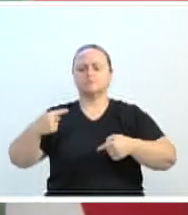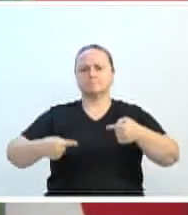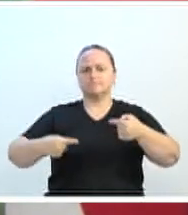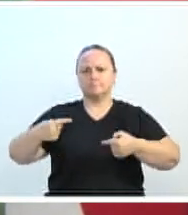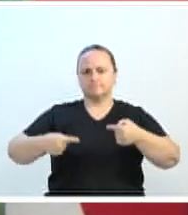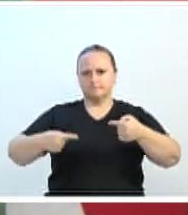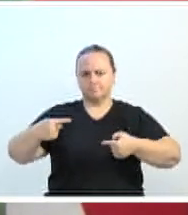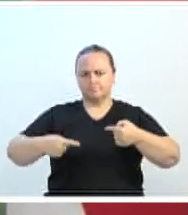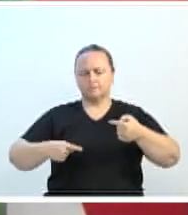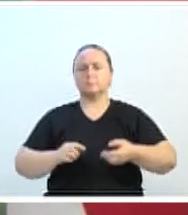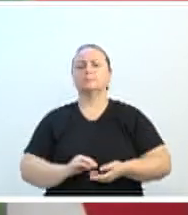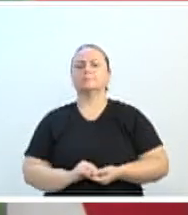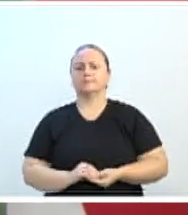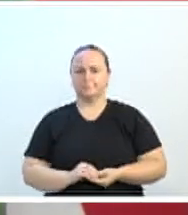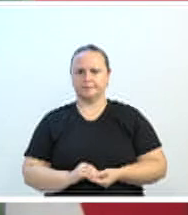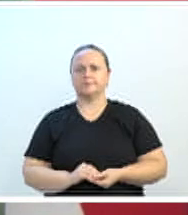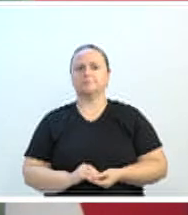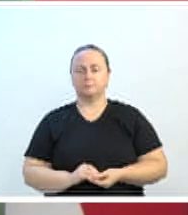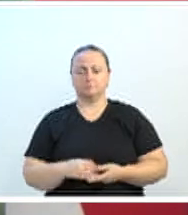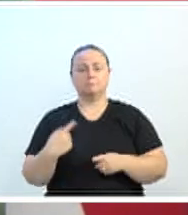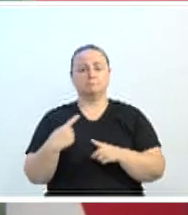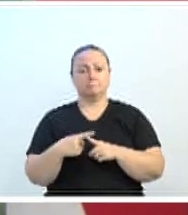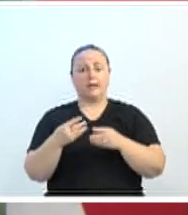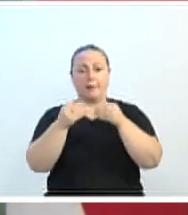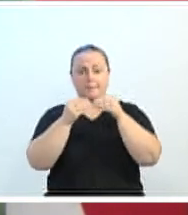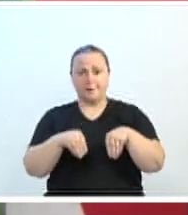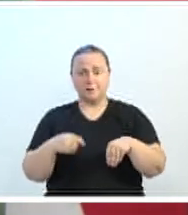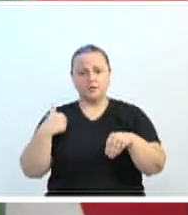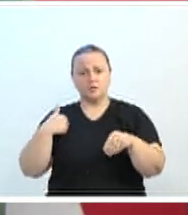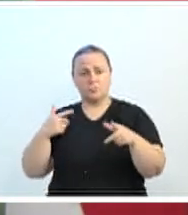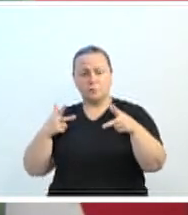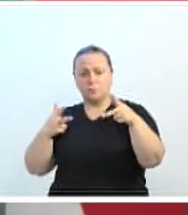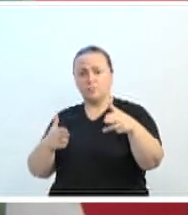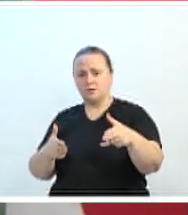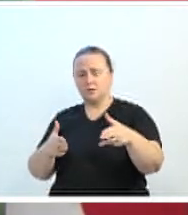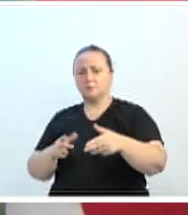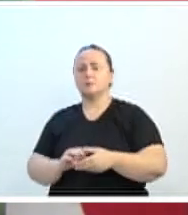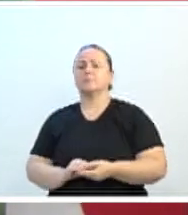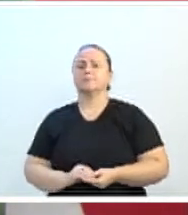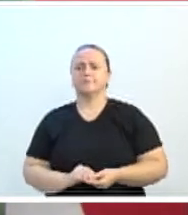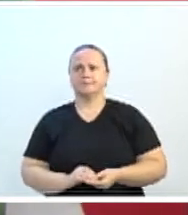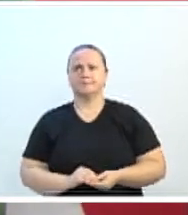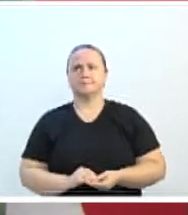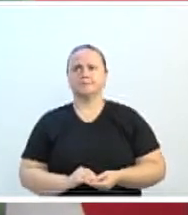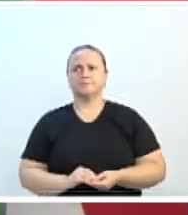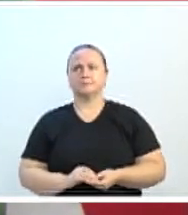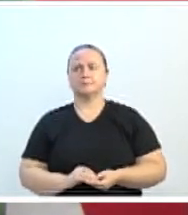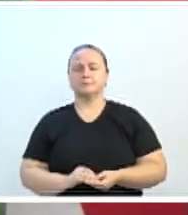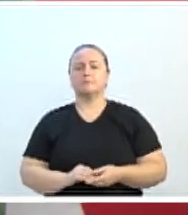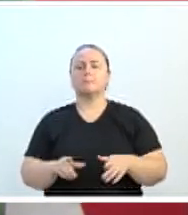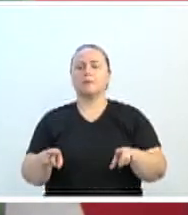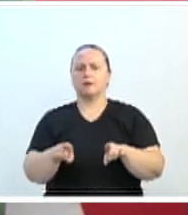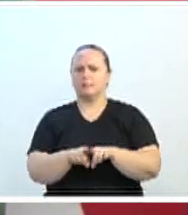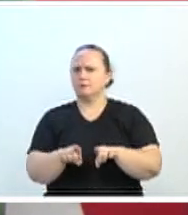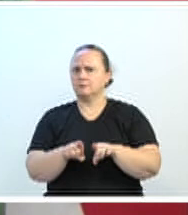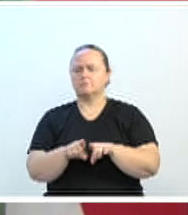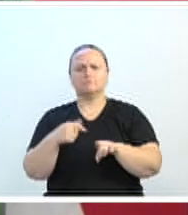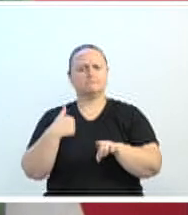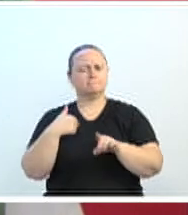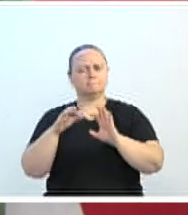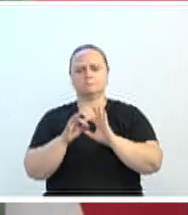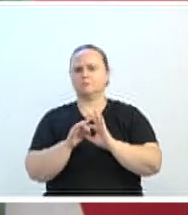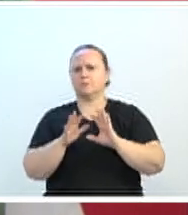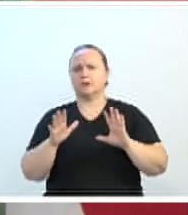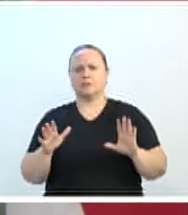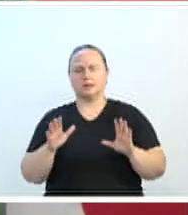porque você é tão impactado quanto os colegas. E me coloquei à disposição aqui do sindicato e do Sérgio,